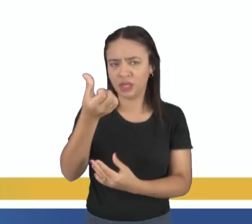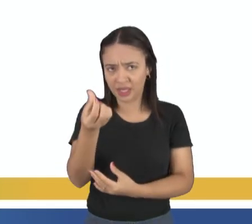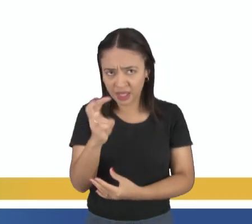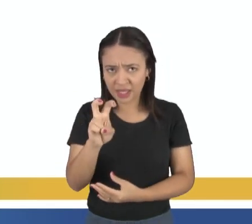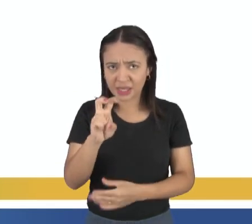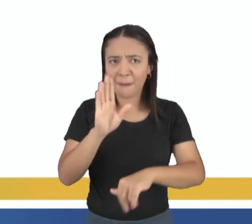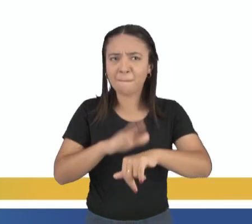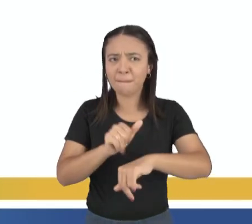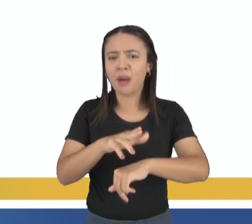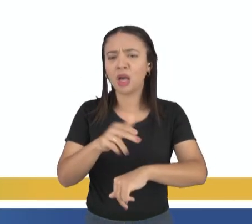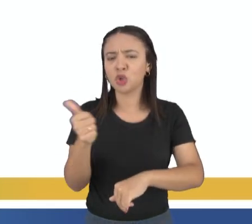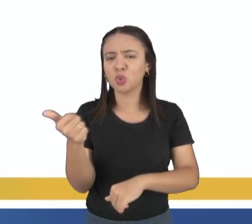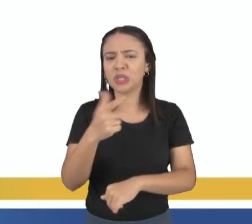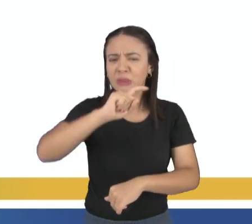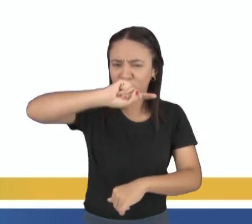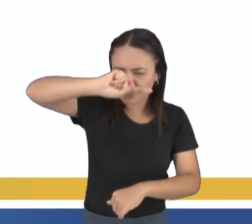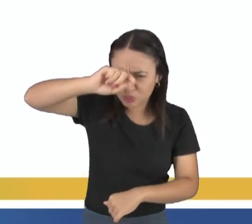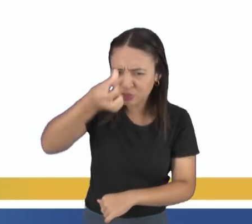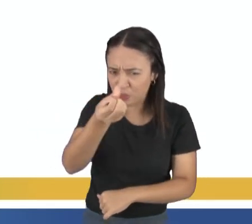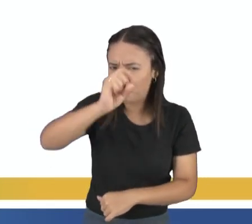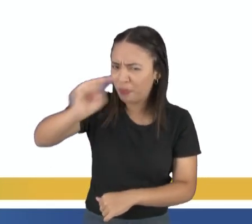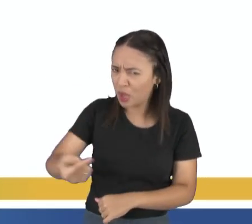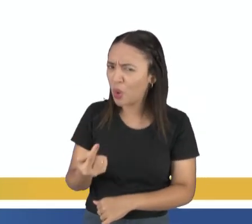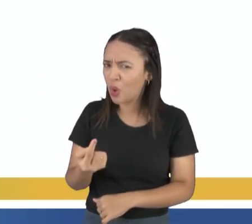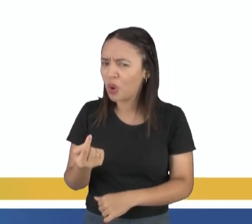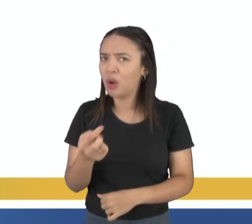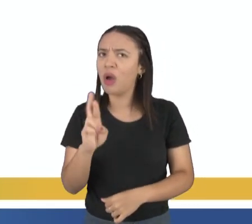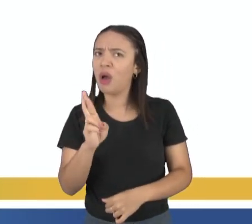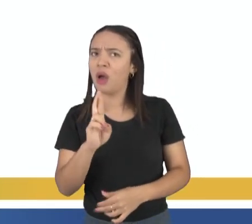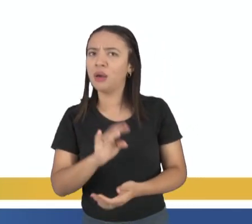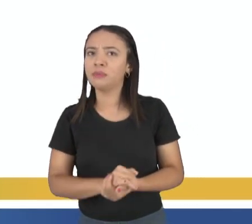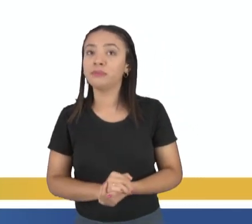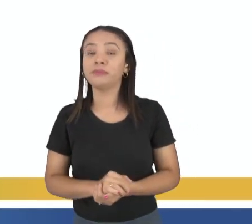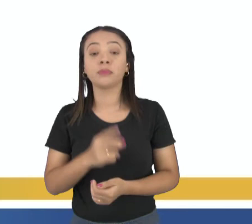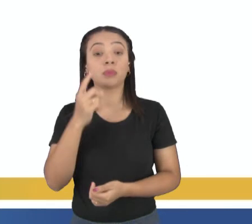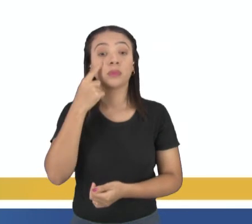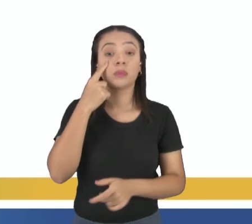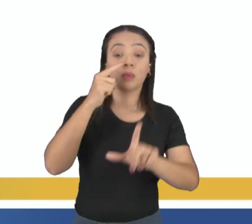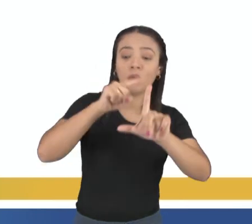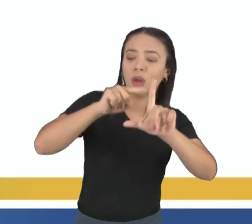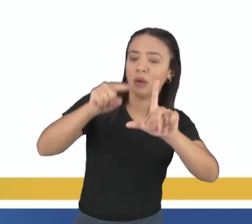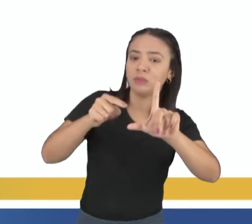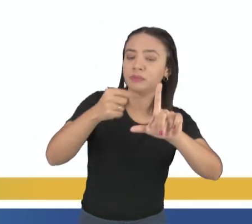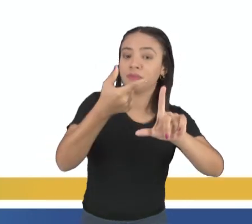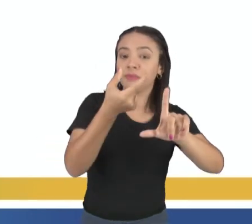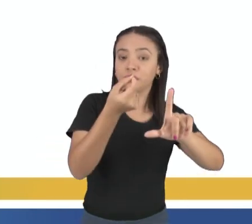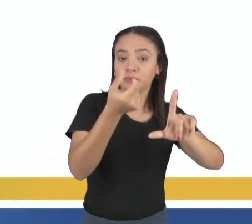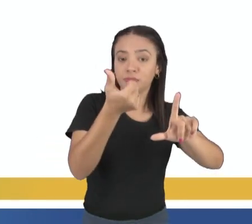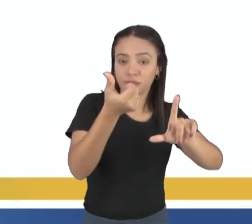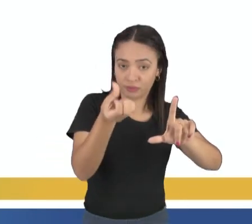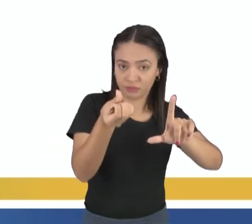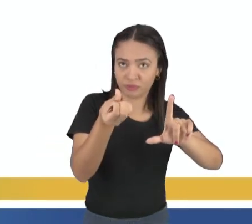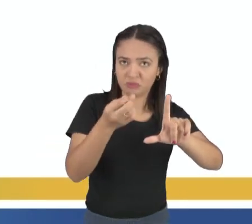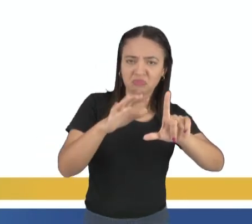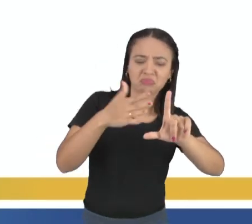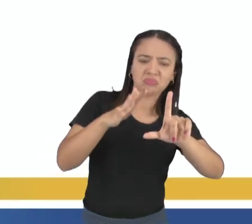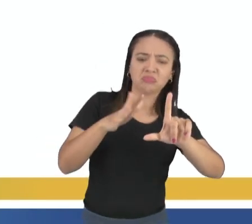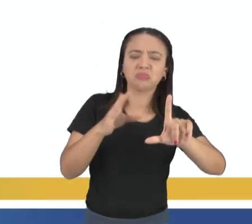mil reais? Vamos lá. Em 2016, o faturamento foi mais ou menos aqui,